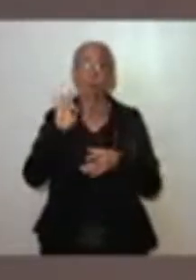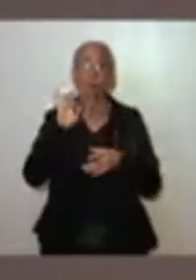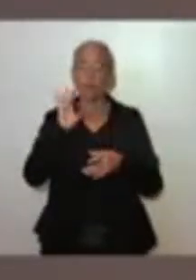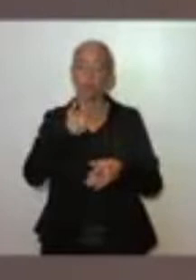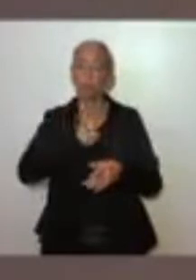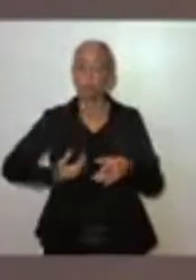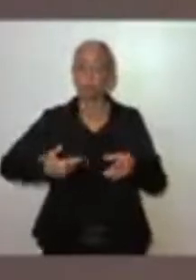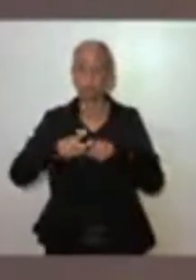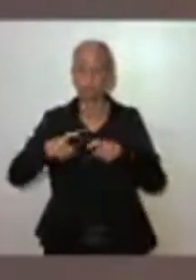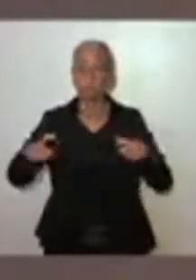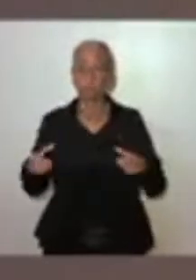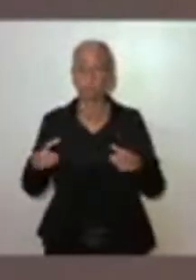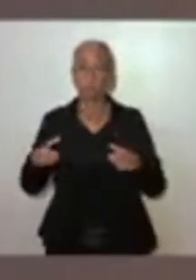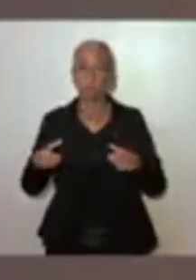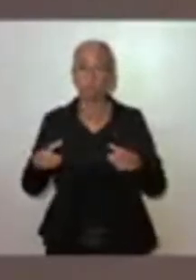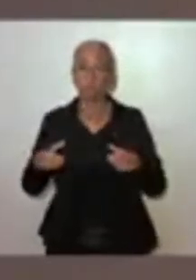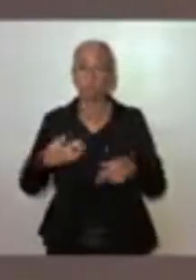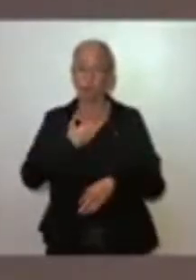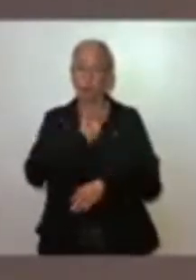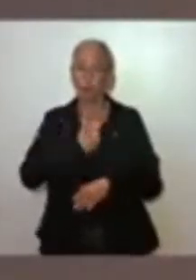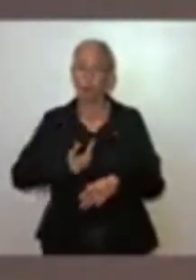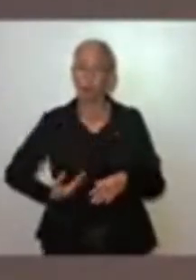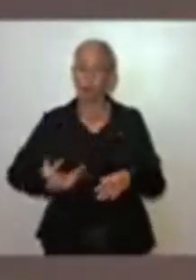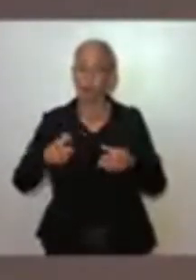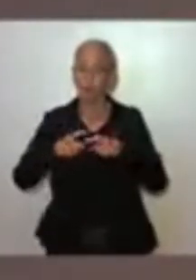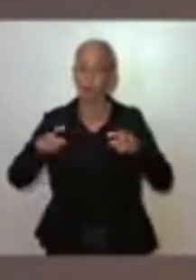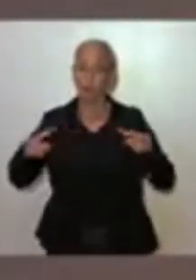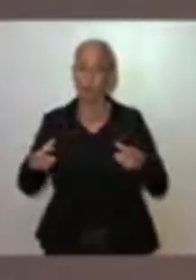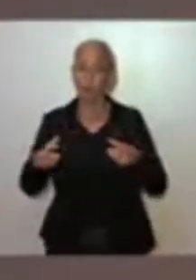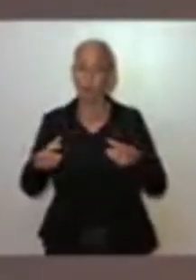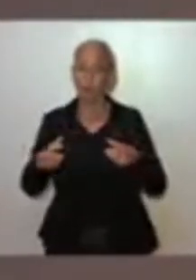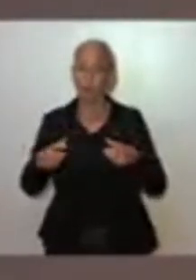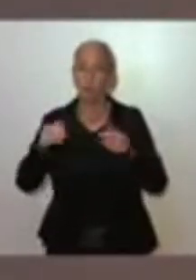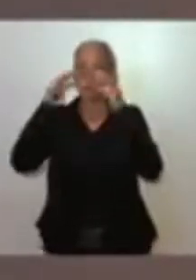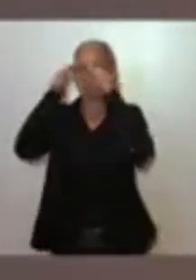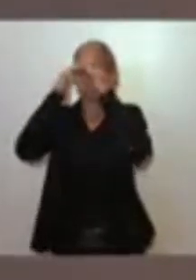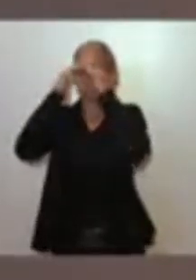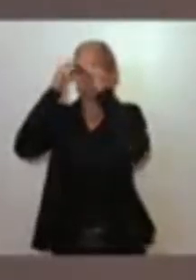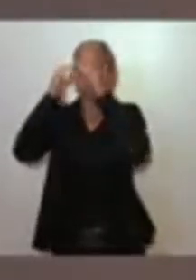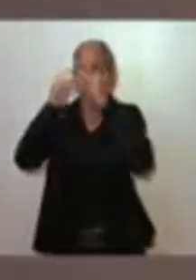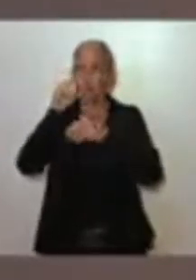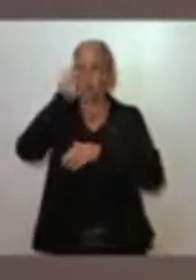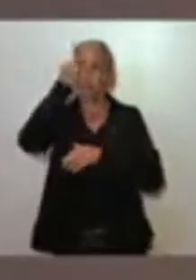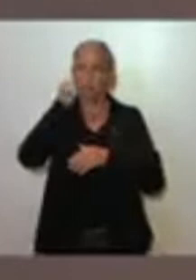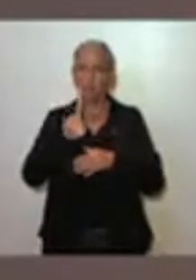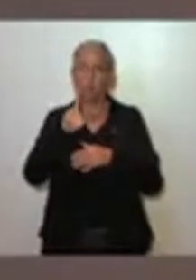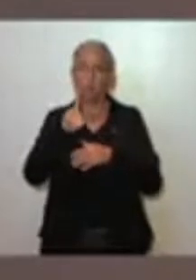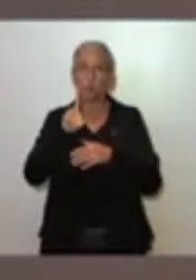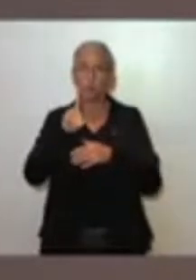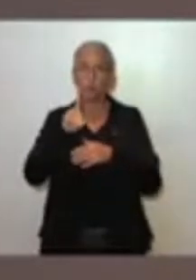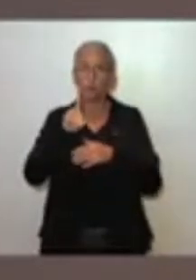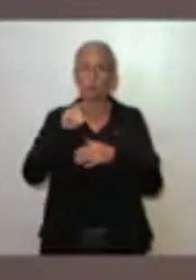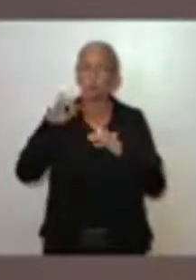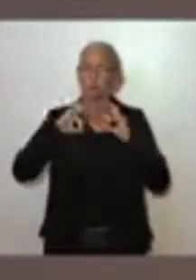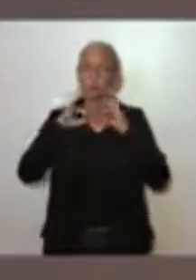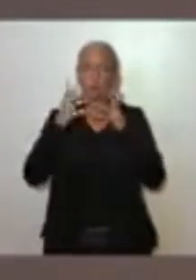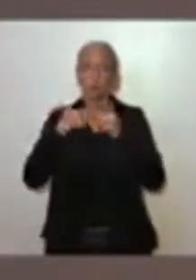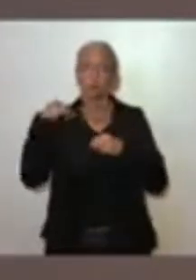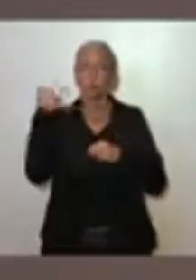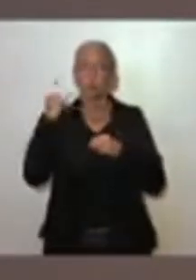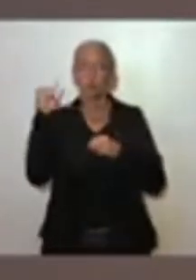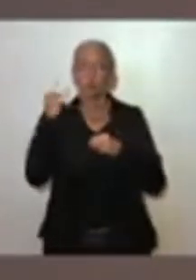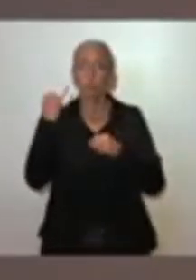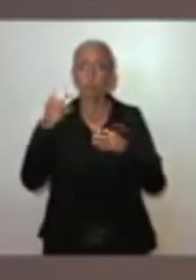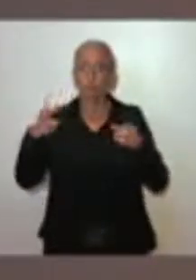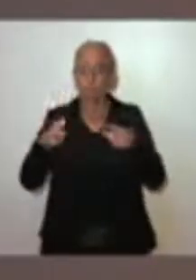o governo da maioria é o governo da maioria com respeito aos direitos fundamentais de todos inclusive os